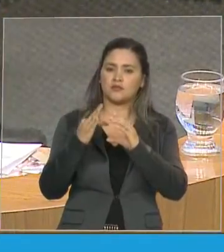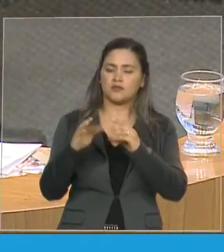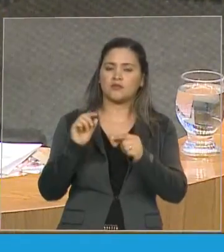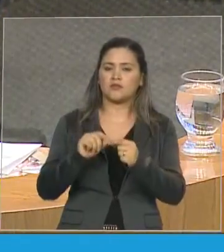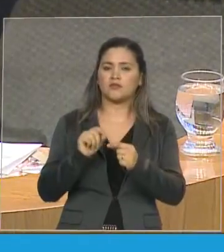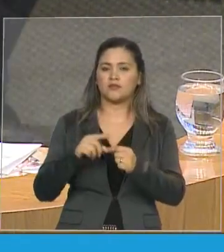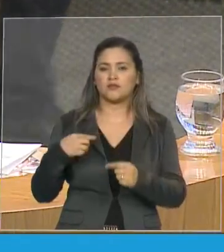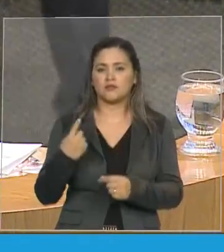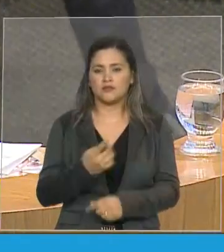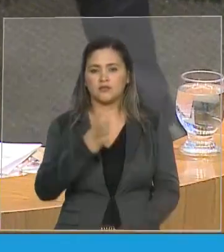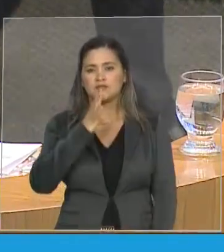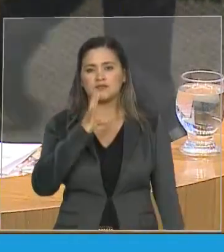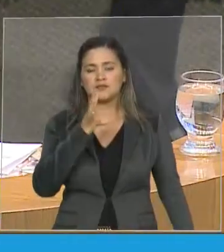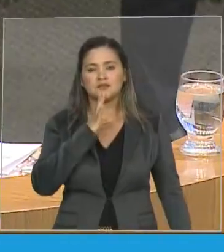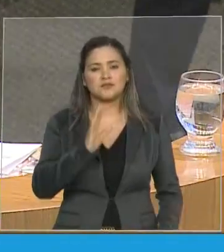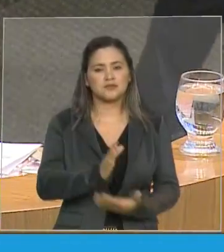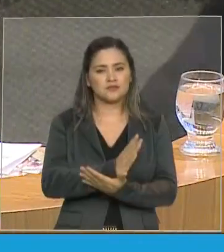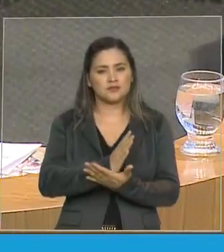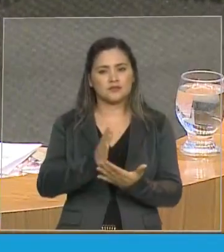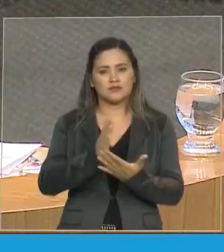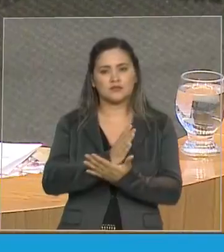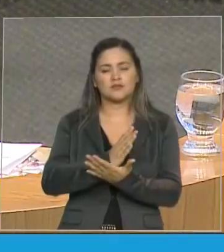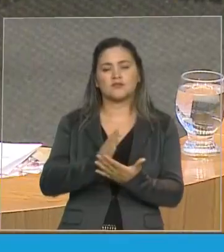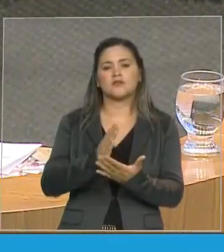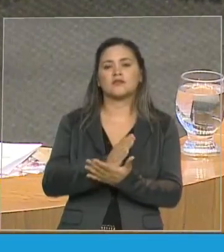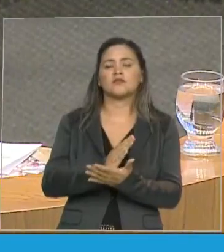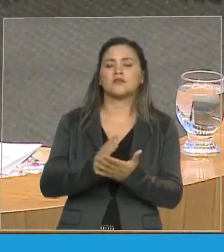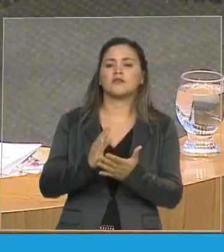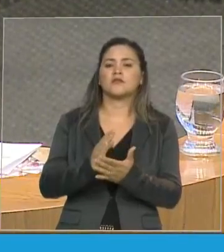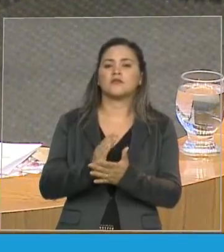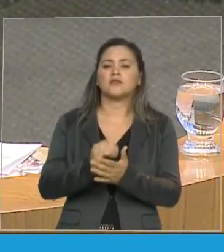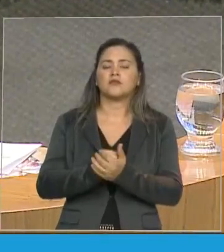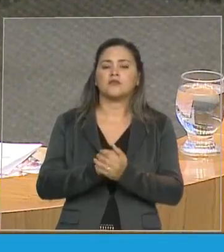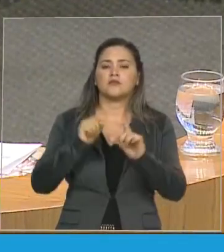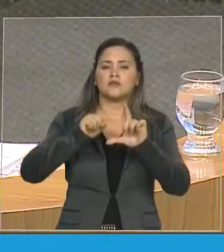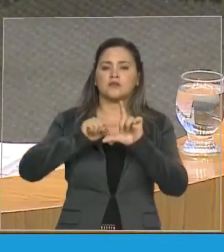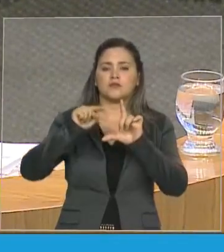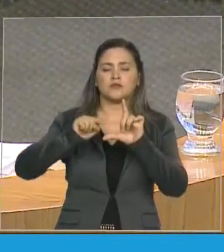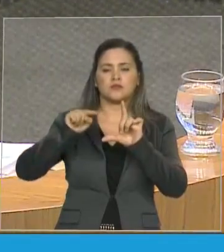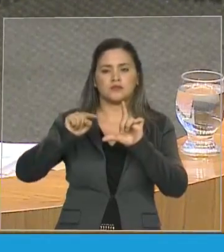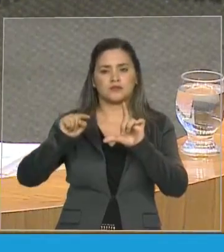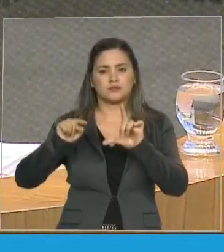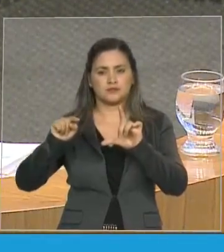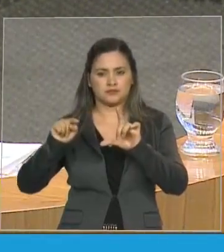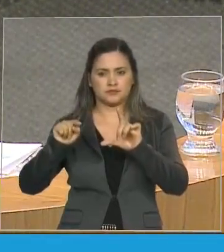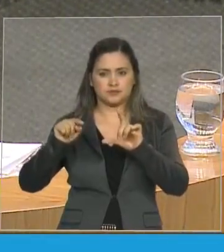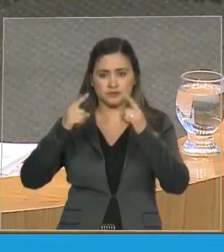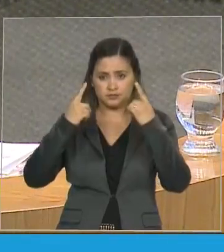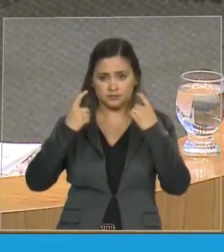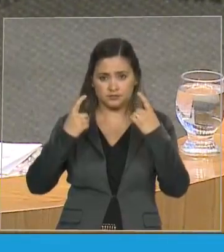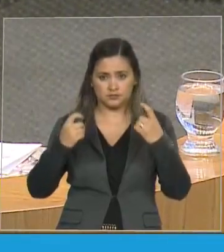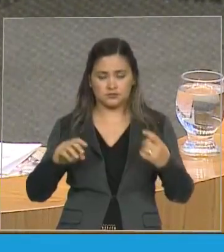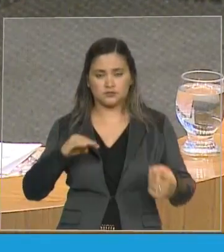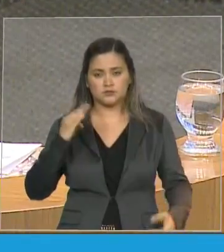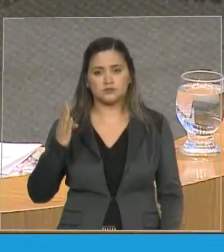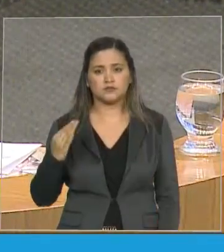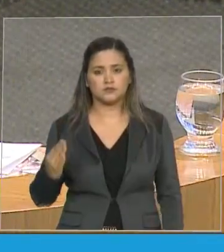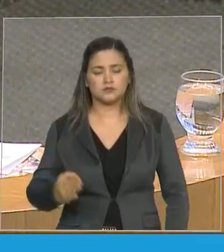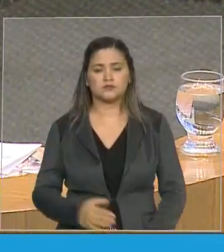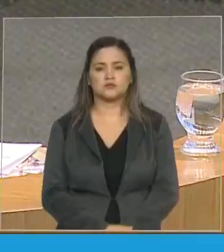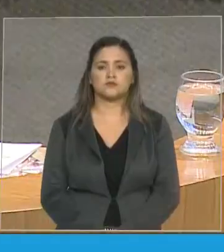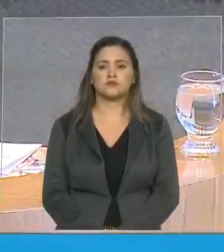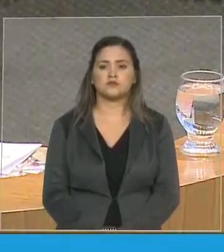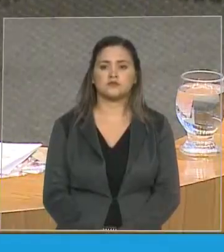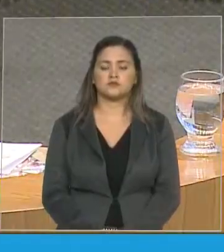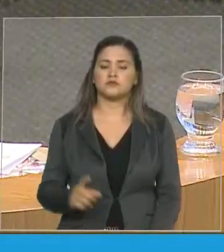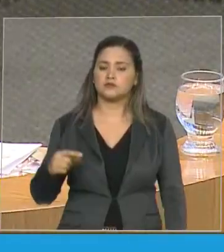dados alarmantes da violência no Brasil. Nós sempre imaginamos o nosso país